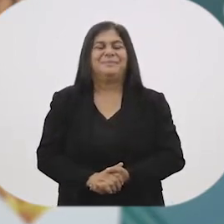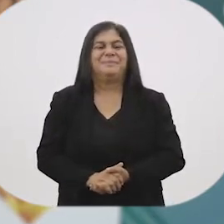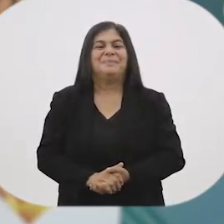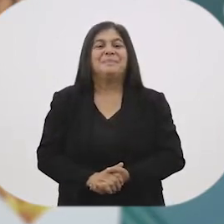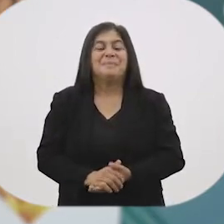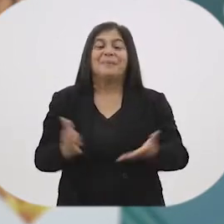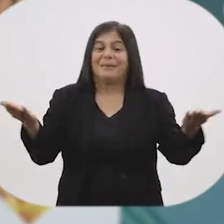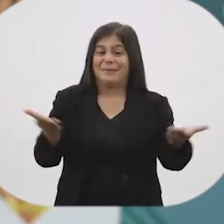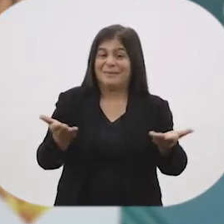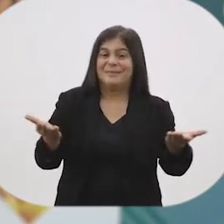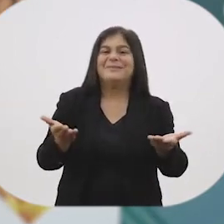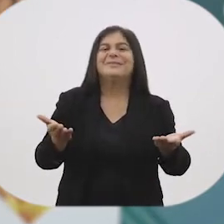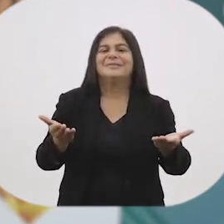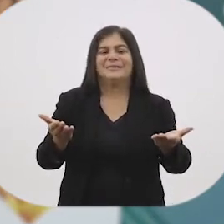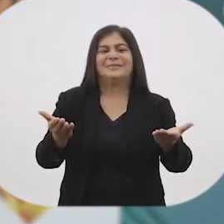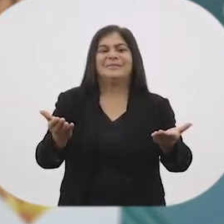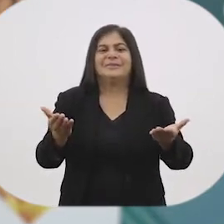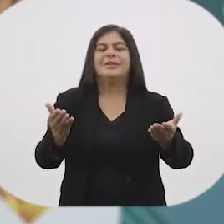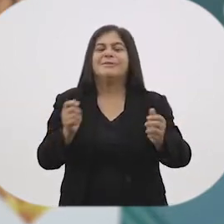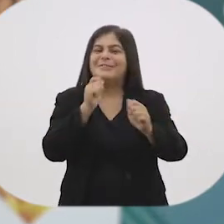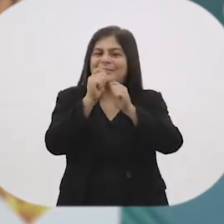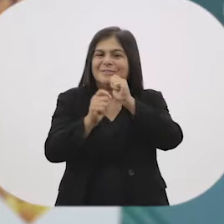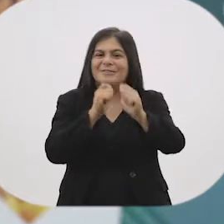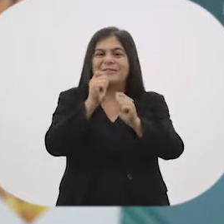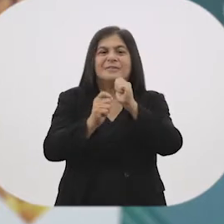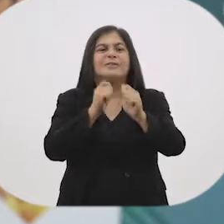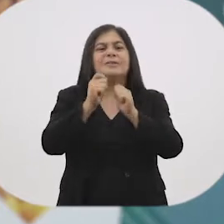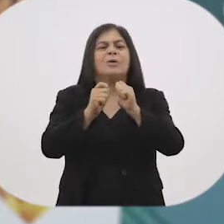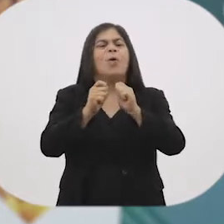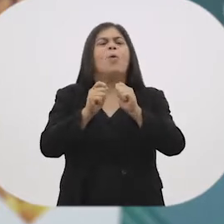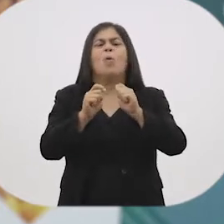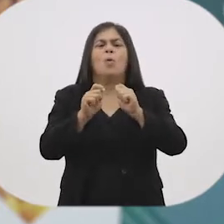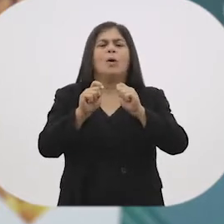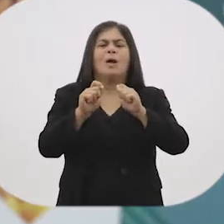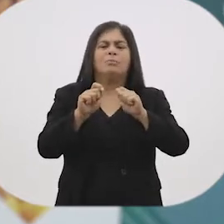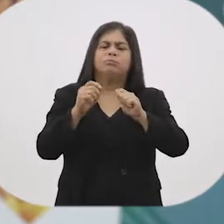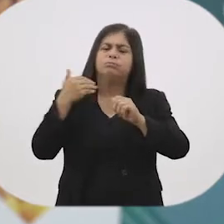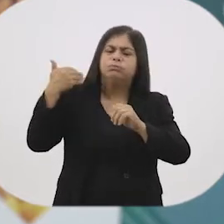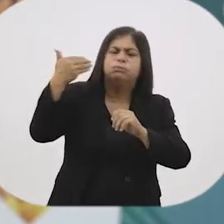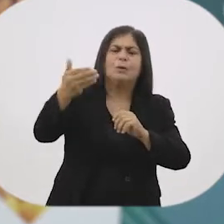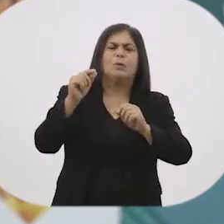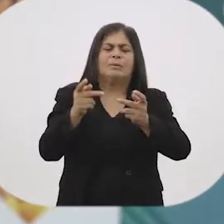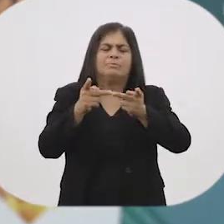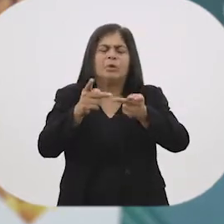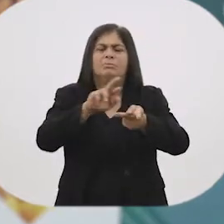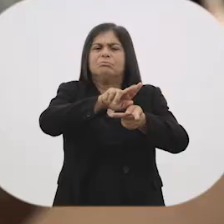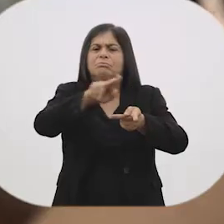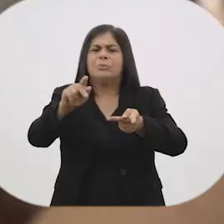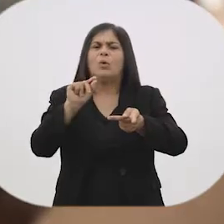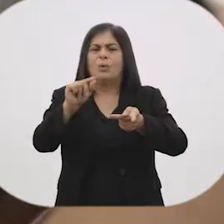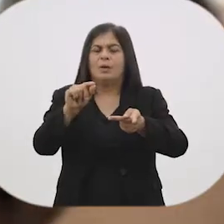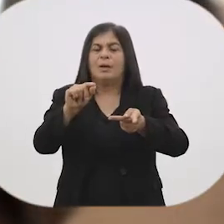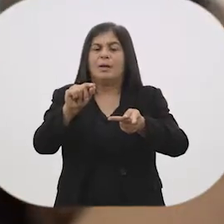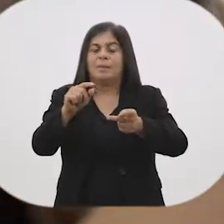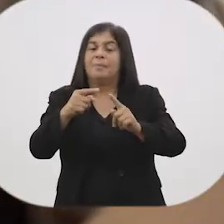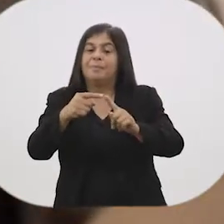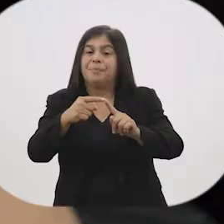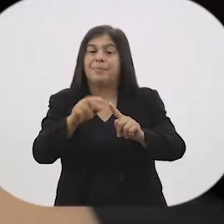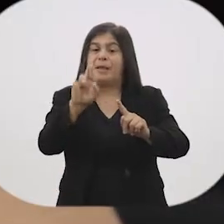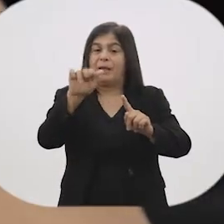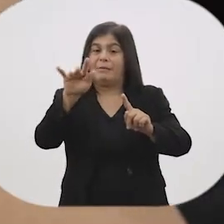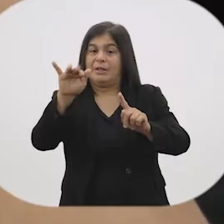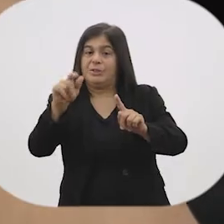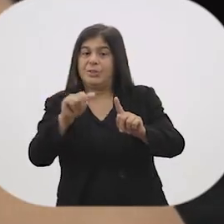paraíba no programa de hoje você vai ver uma reportagem sobre o trabalho realizado pelos projetos refletir e